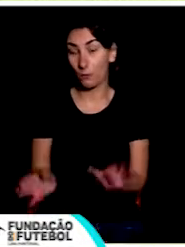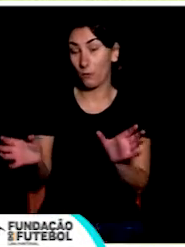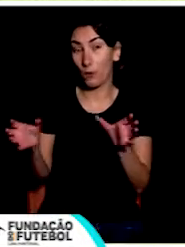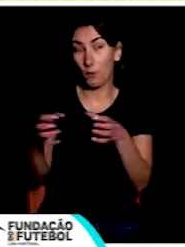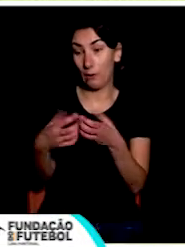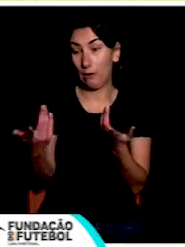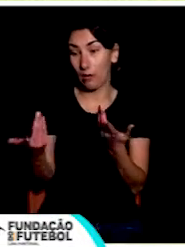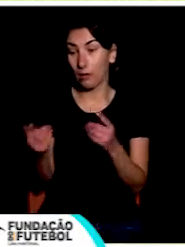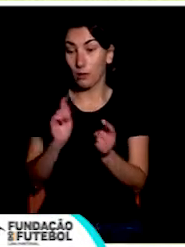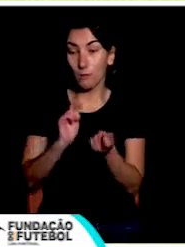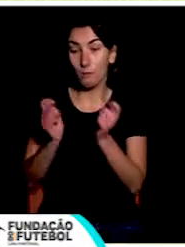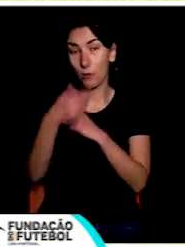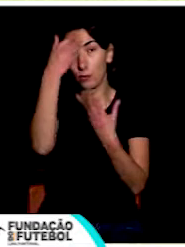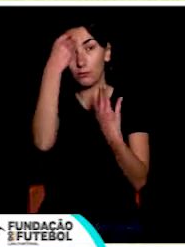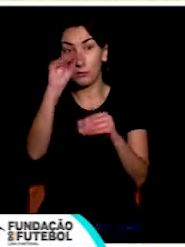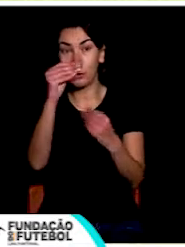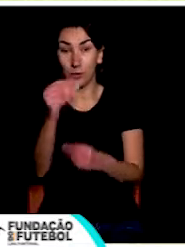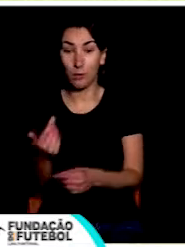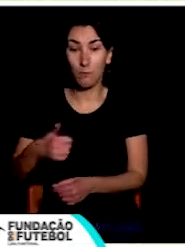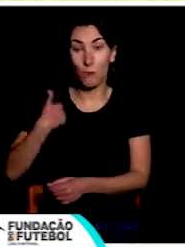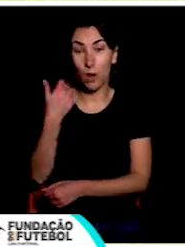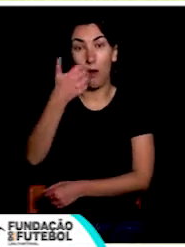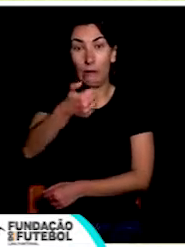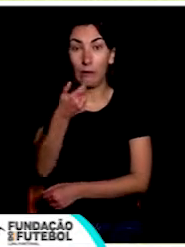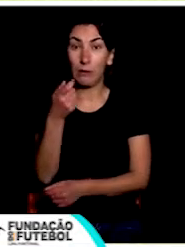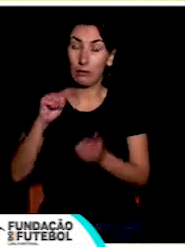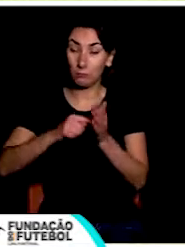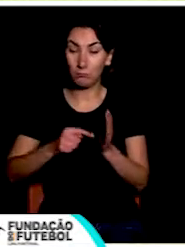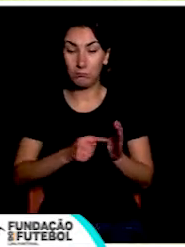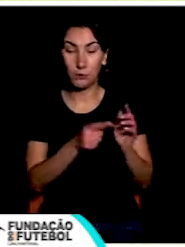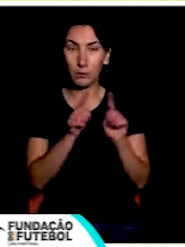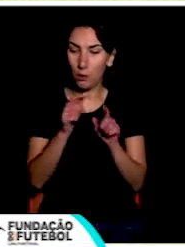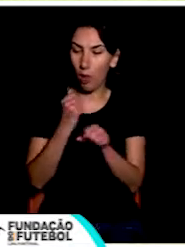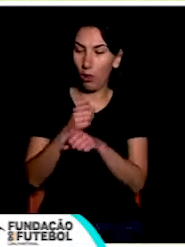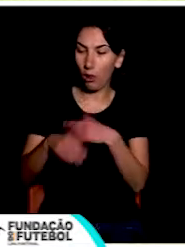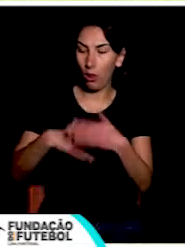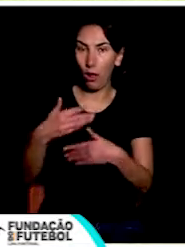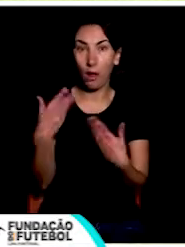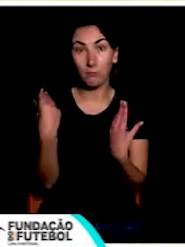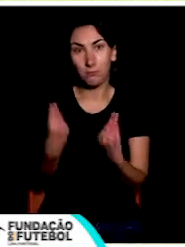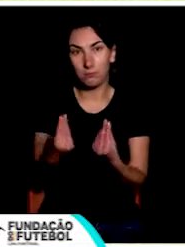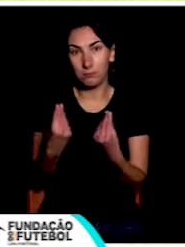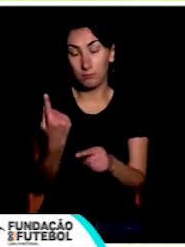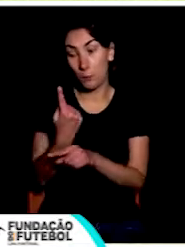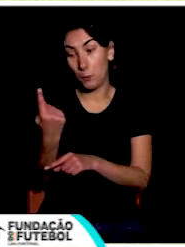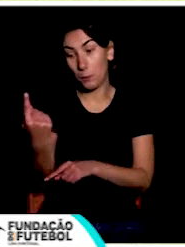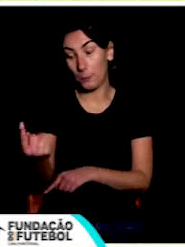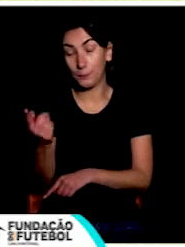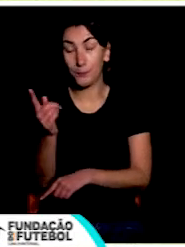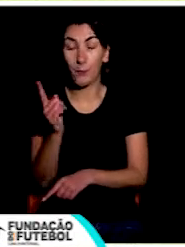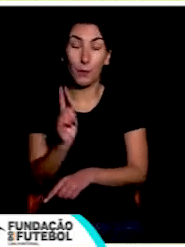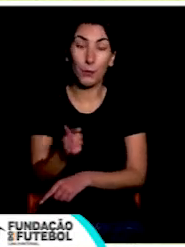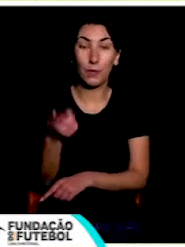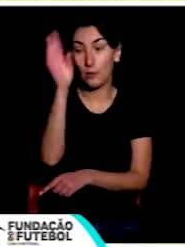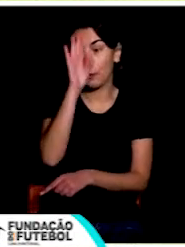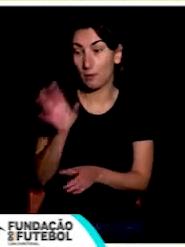um adversário que, desde que mudou o treinador, em 21 pontos possíveis, conquistou 15, está a fazer um belíssimo trajeto. Por isso, sabemos que vai vir uma equipa